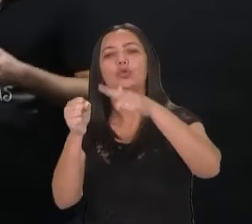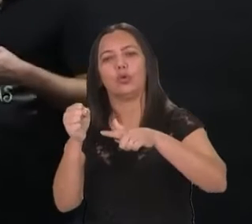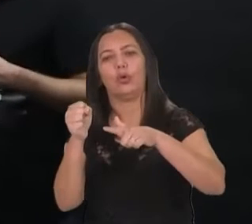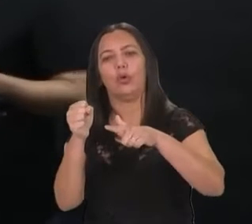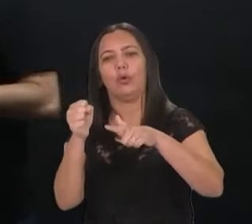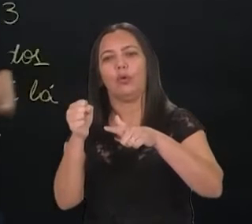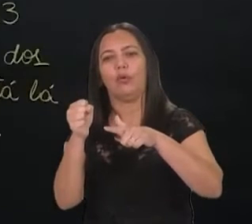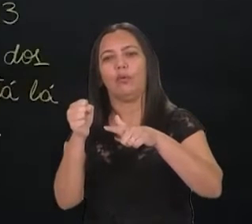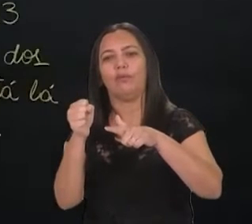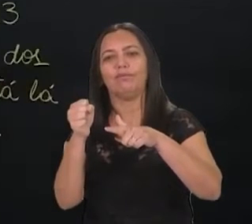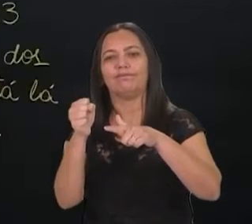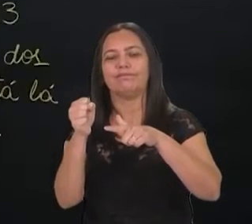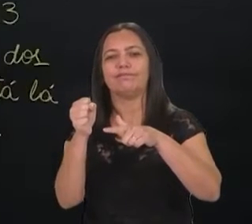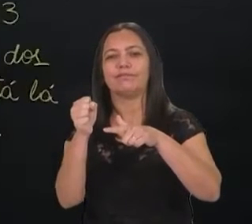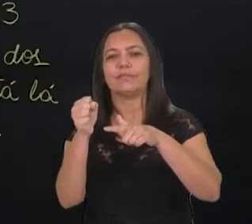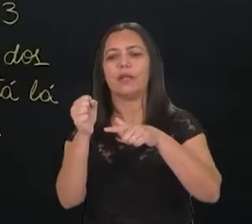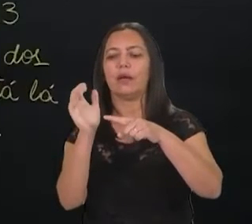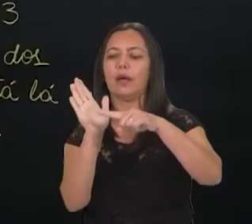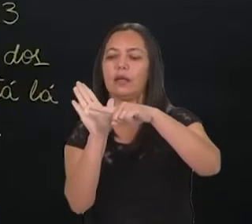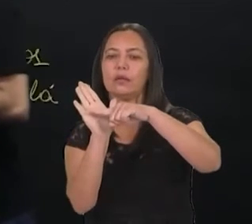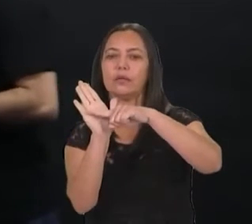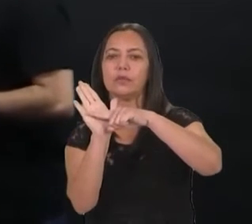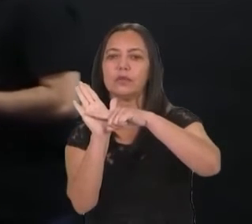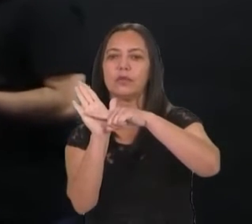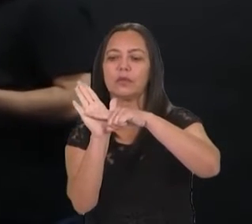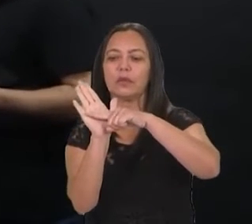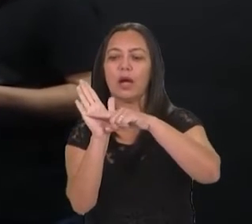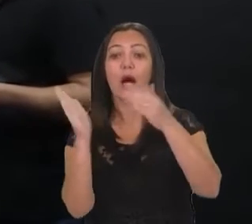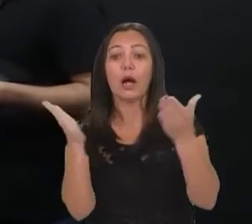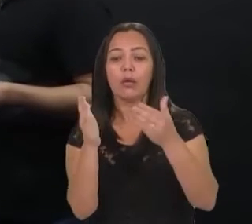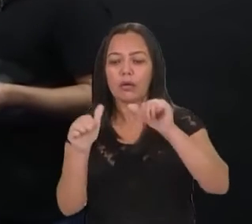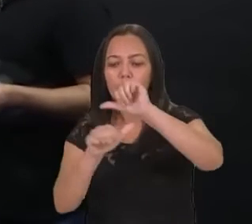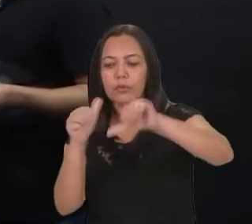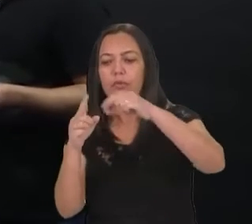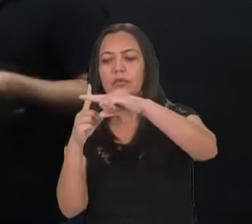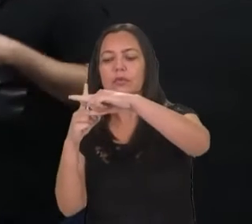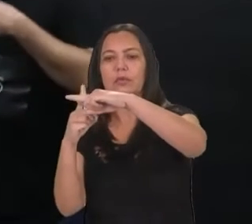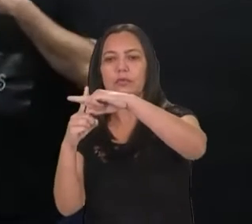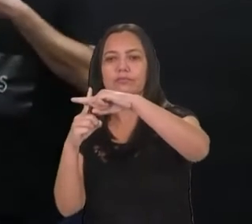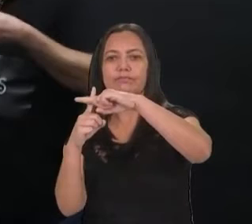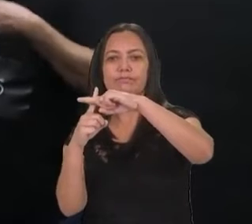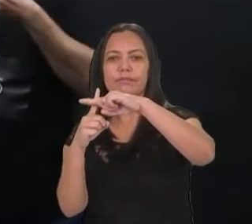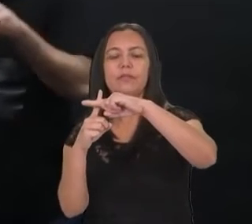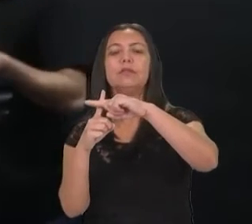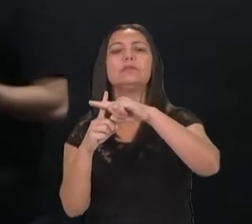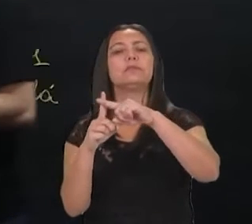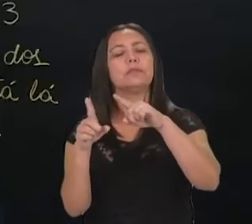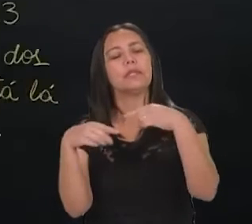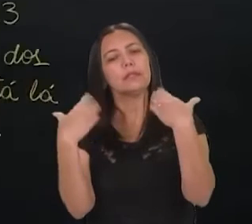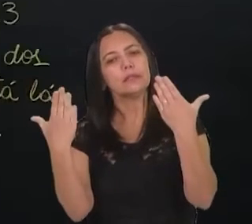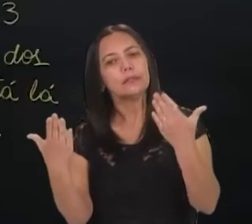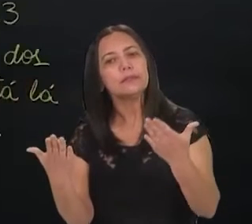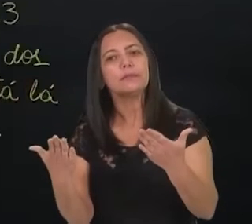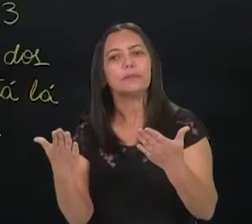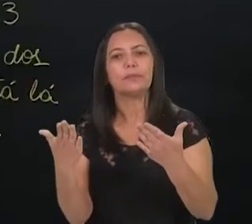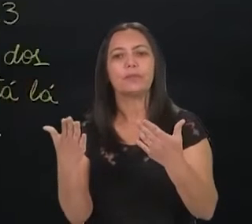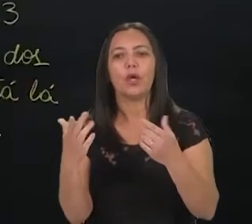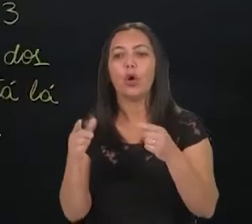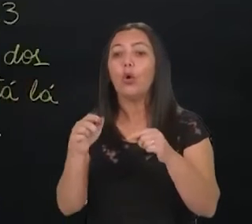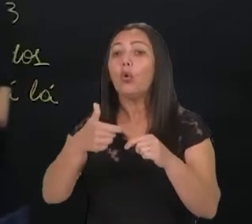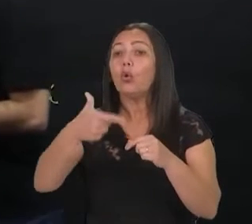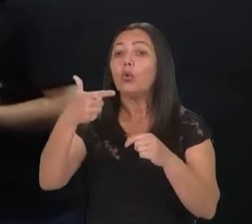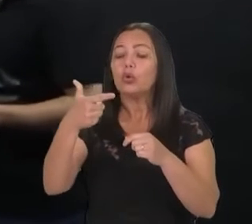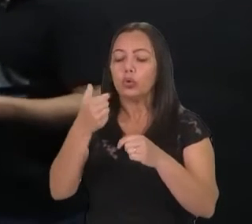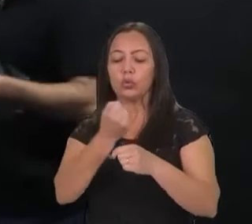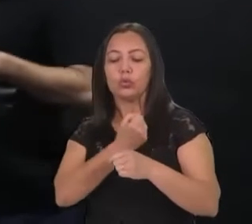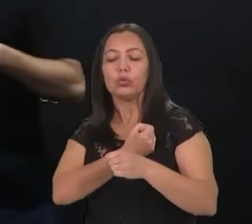repete. E aí, vamos lá aqui, ó. A subtração passou a ser adição. Automaticamente, então, esse